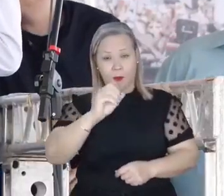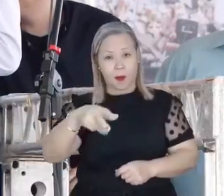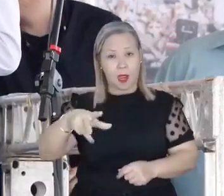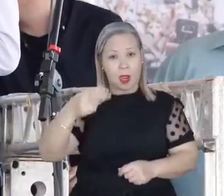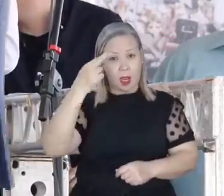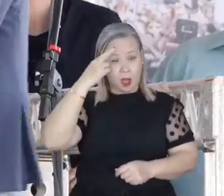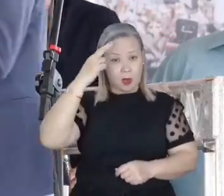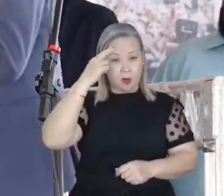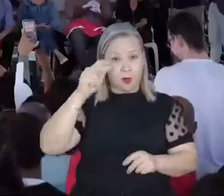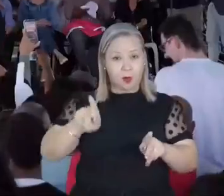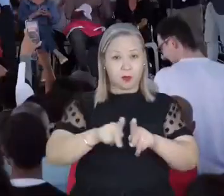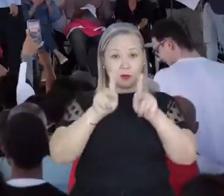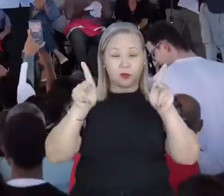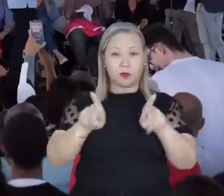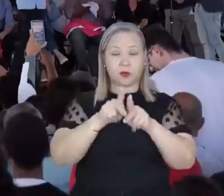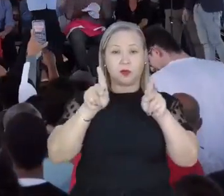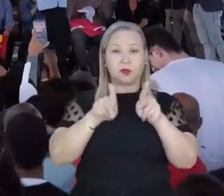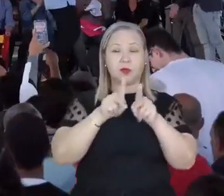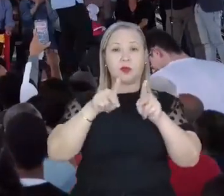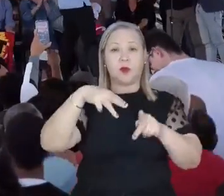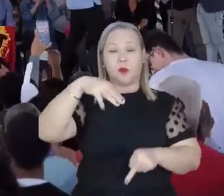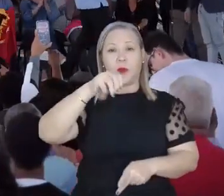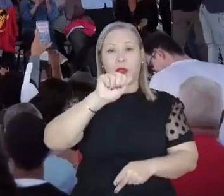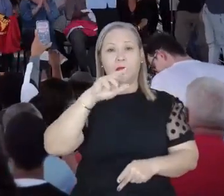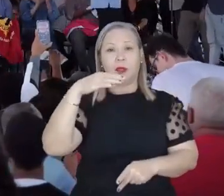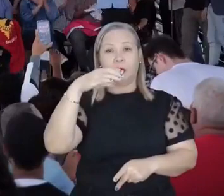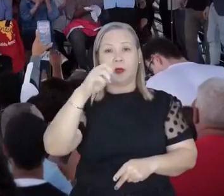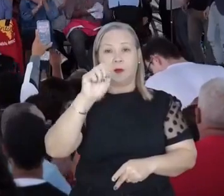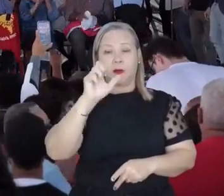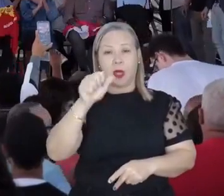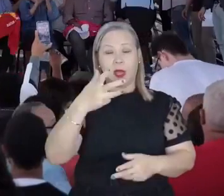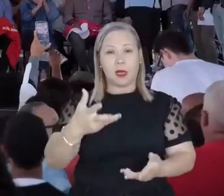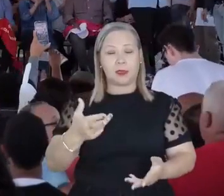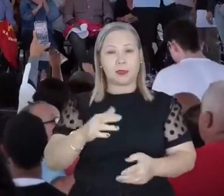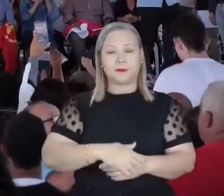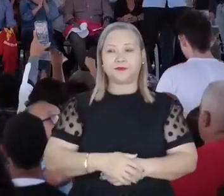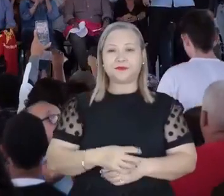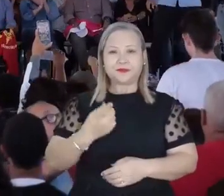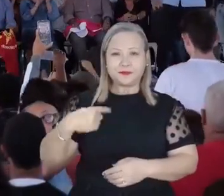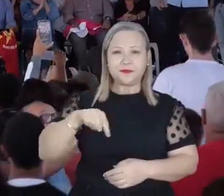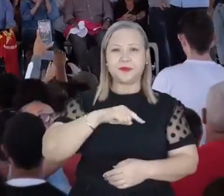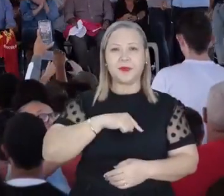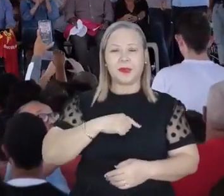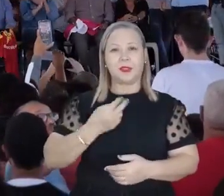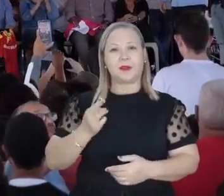nosso anfitrião. Querido Mário, bem-vindo.